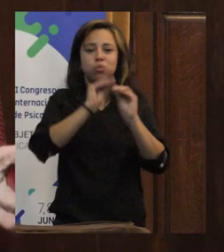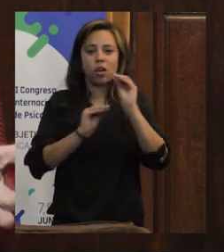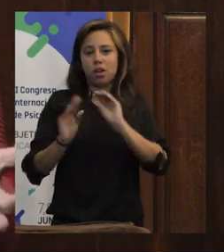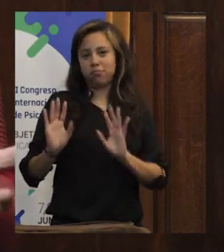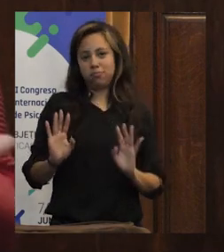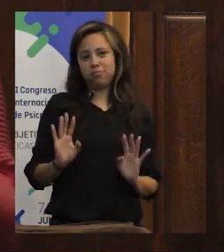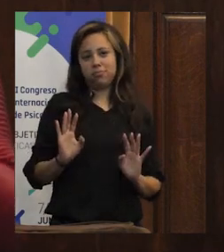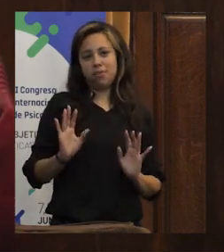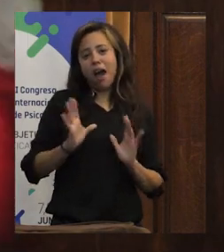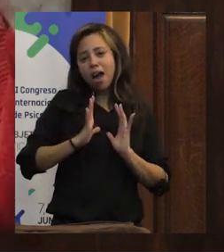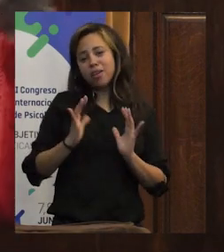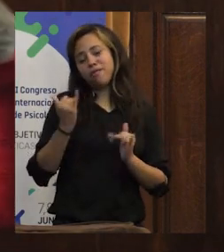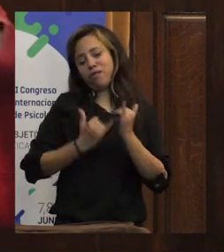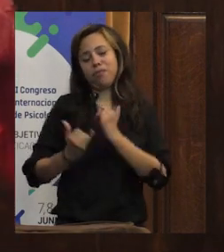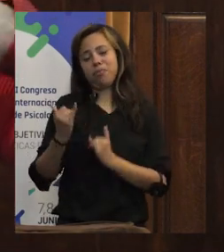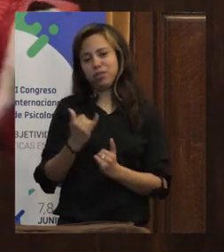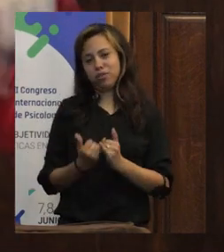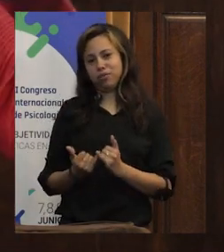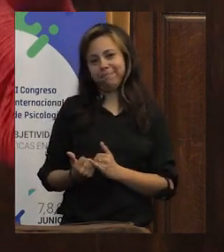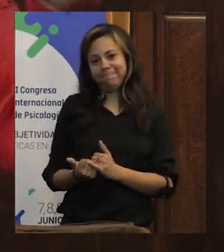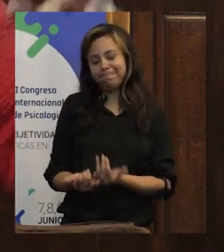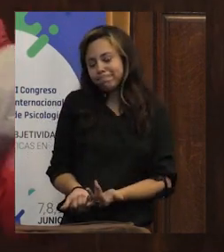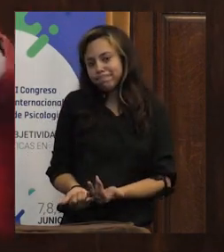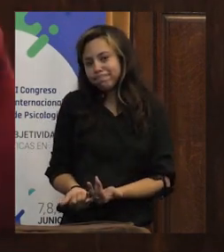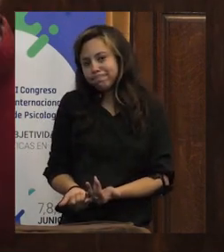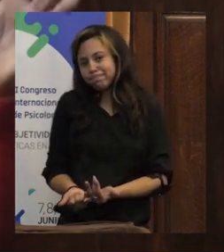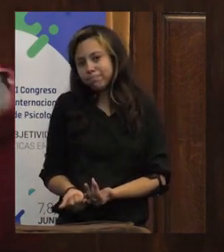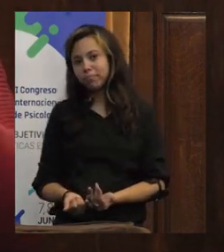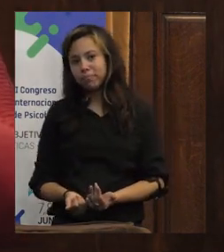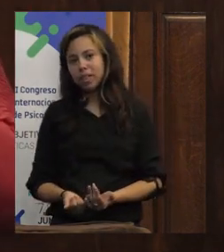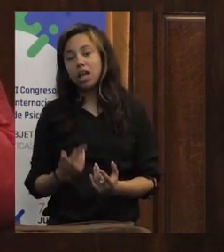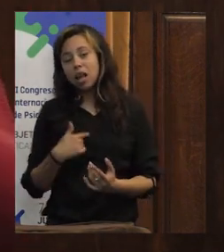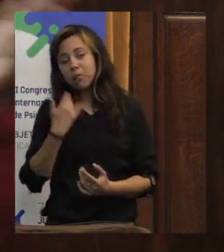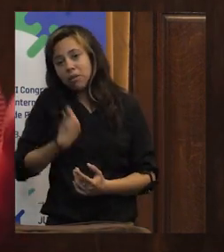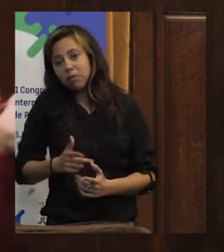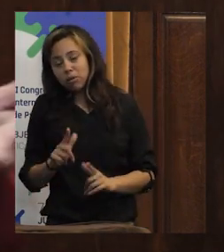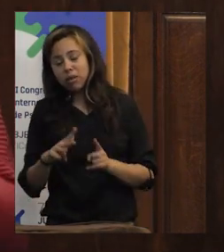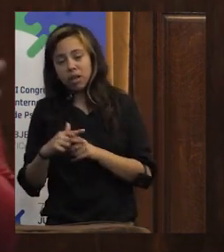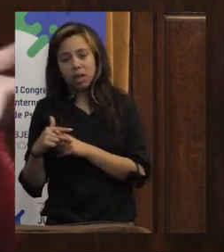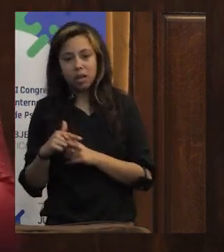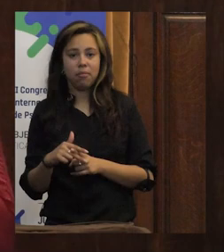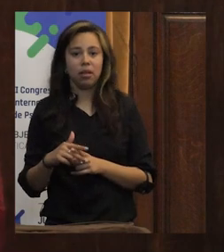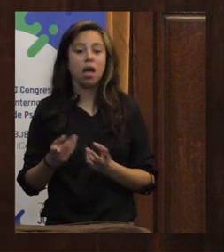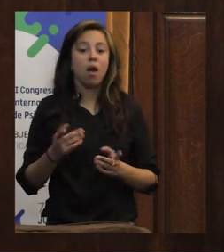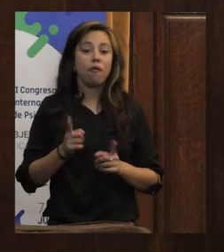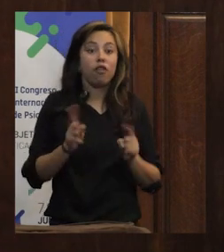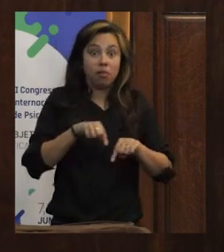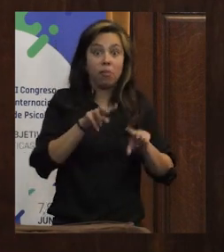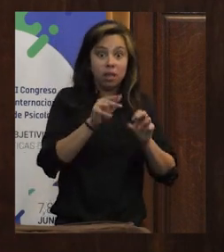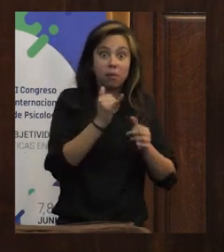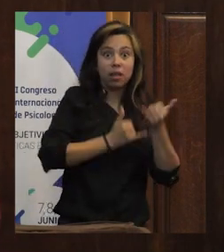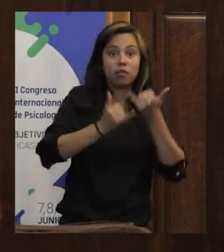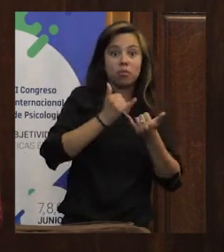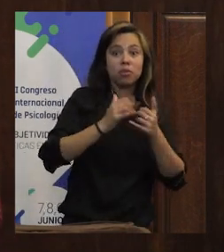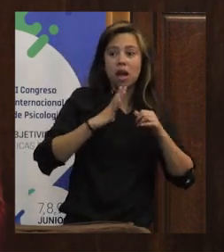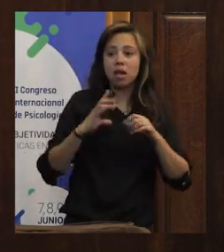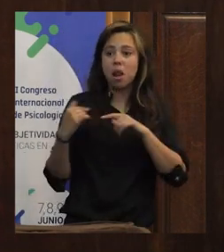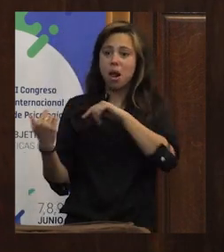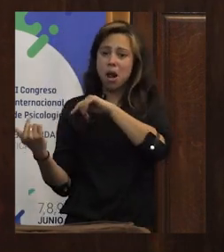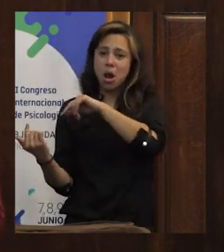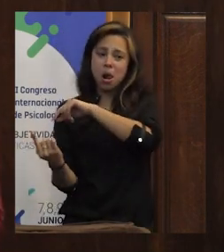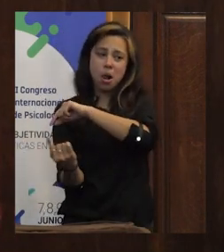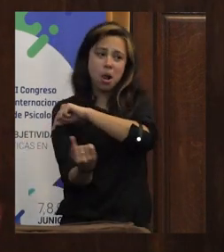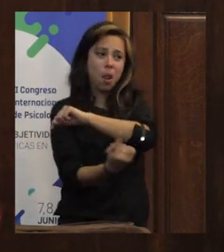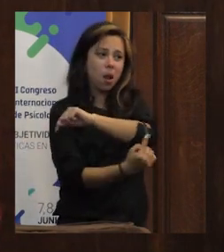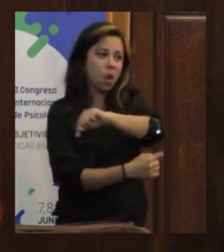Vivemos num mundo onde há informação circulando por todas as maneiras, né? Não sei bem